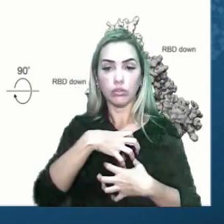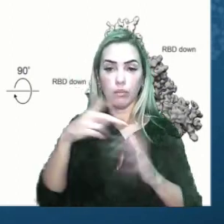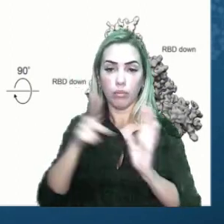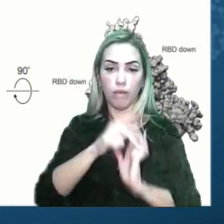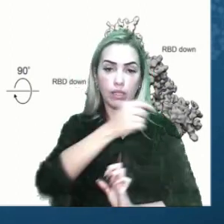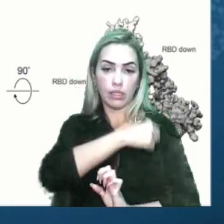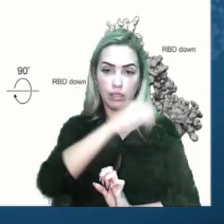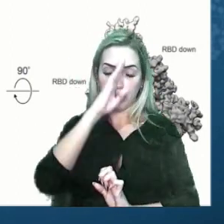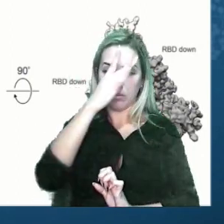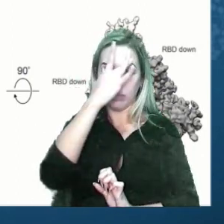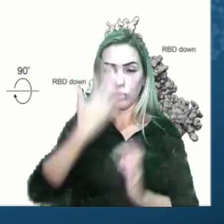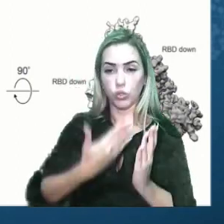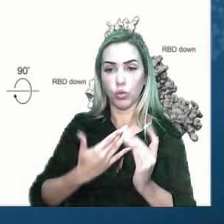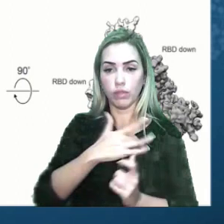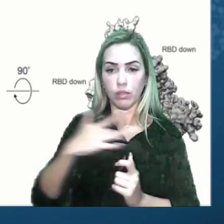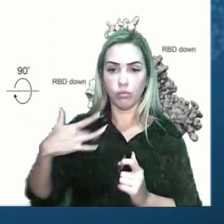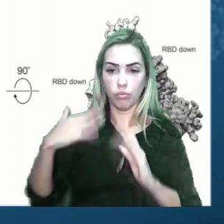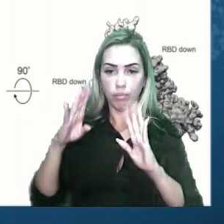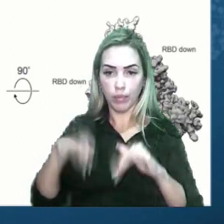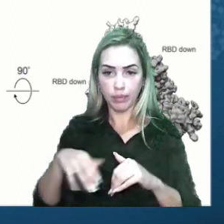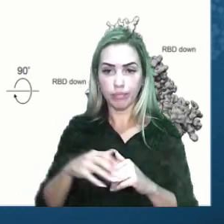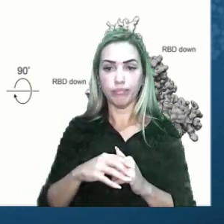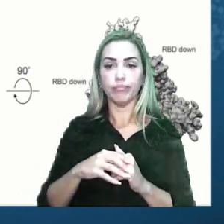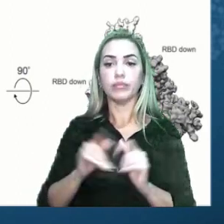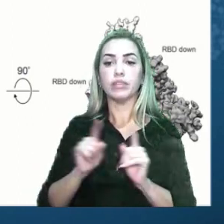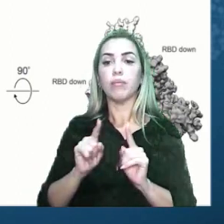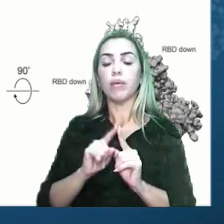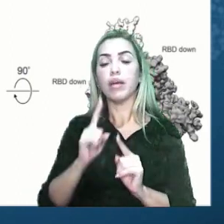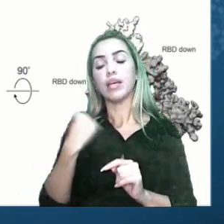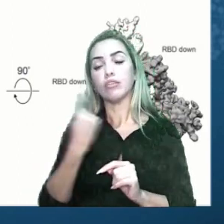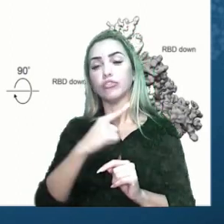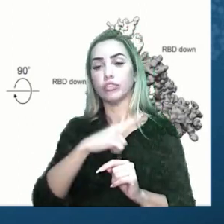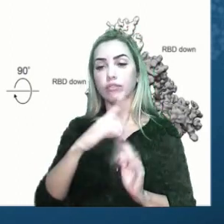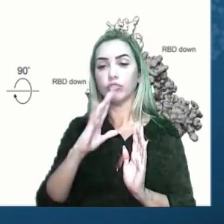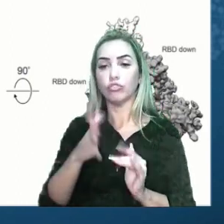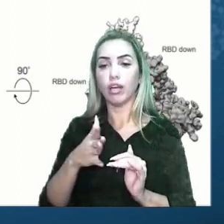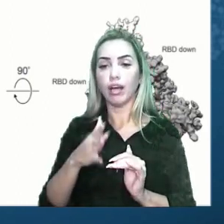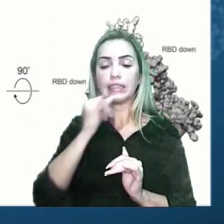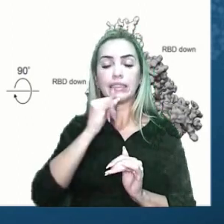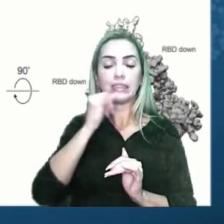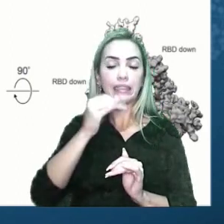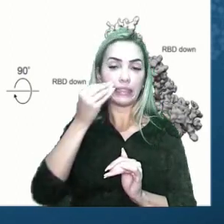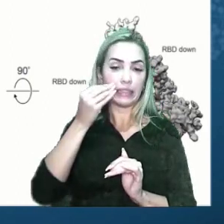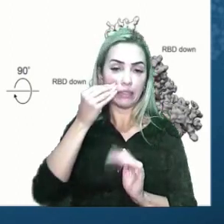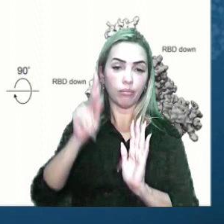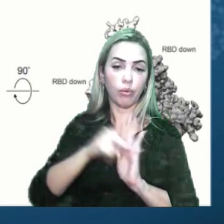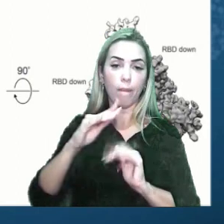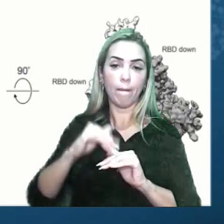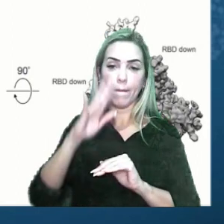jovens saudáveis. E a gente também teve testes de mais